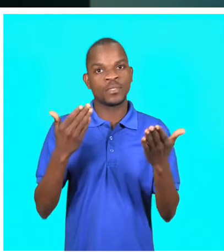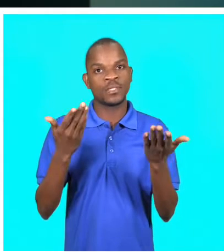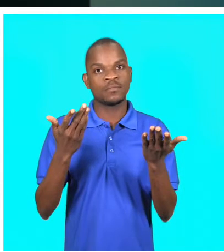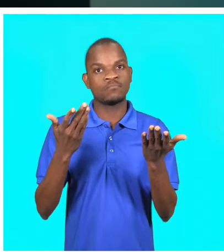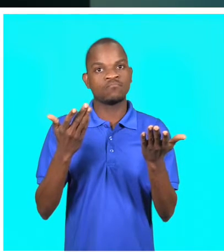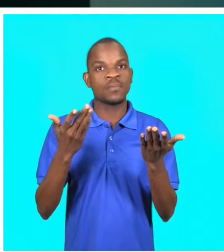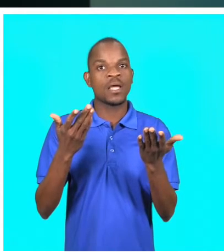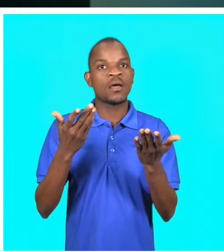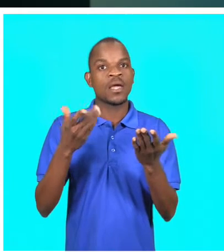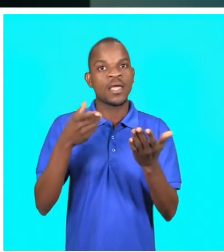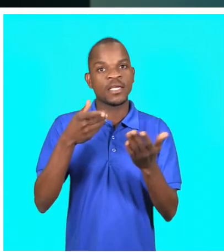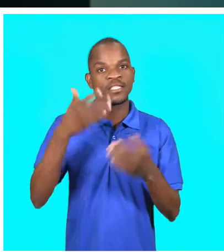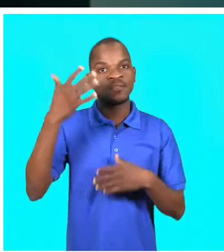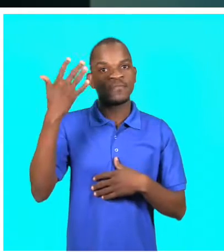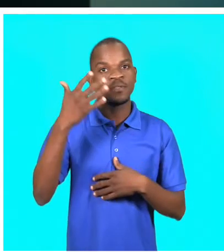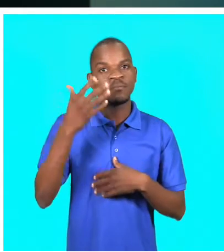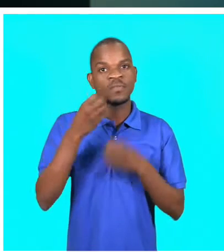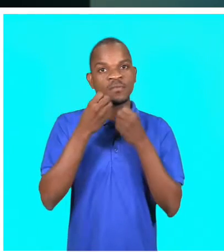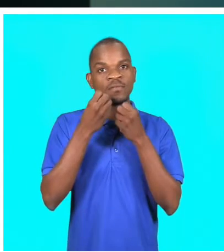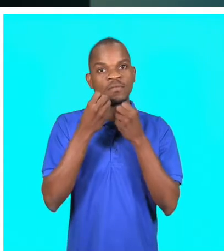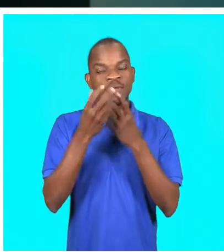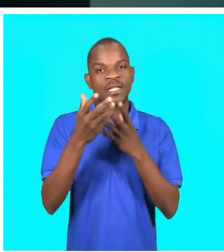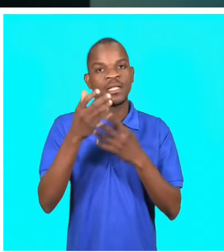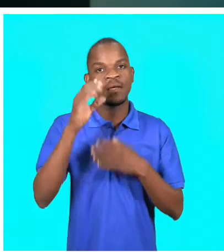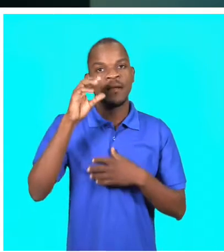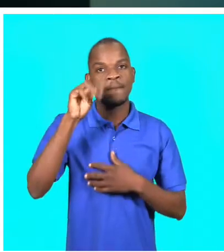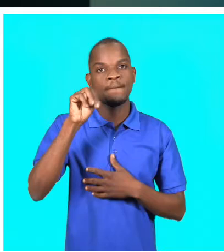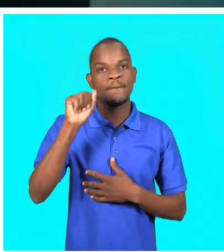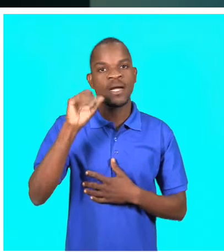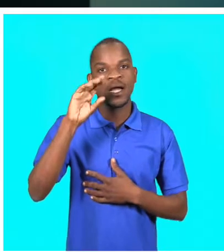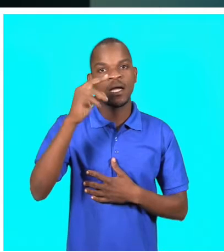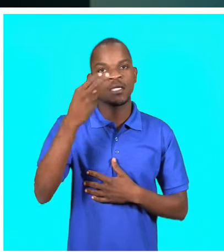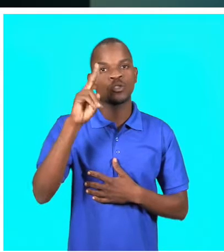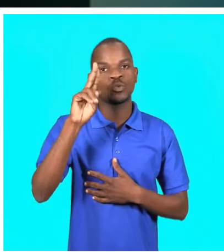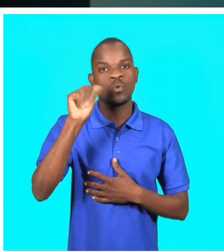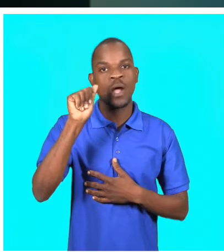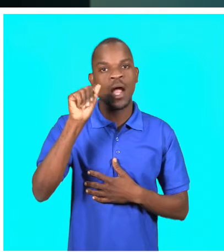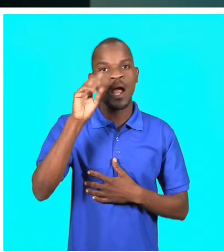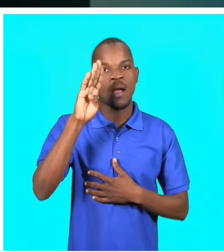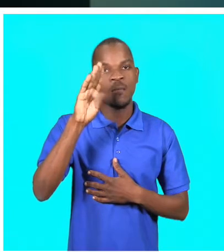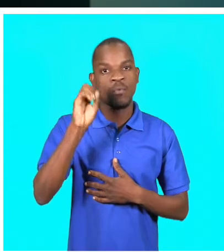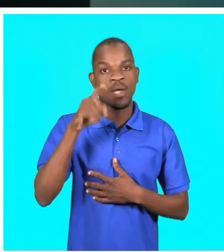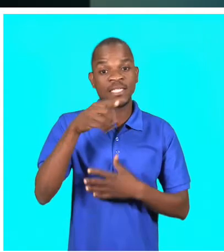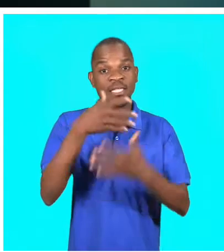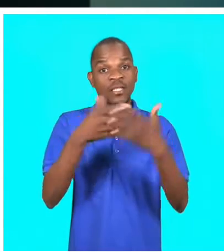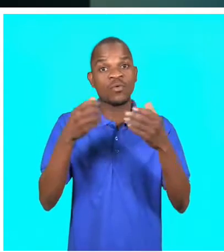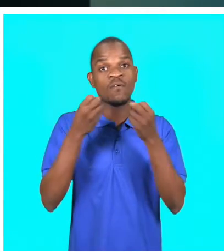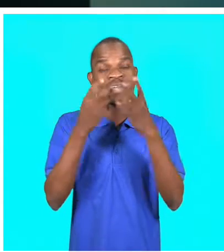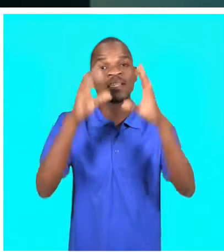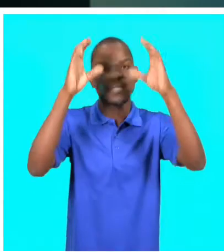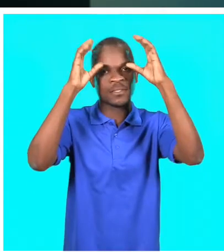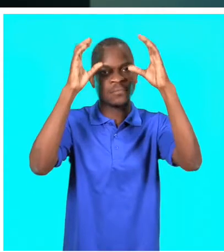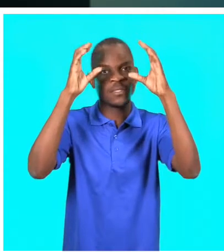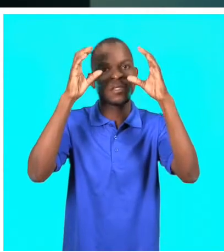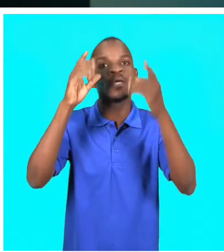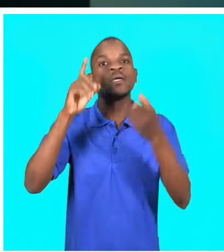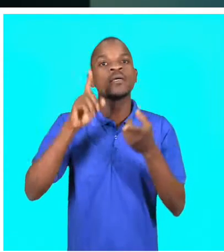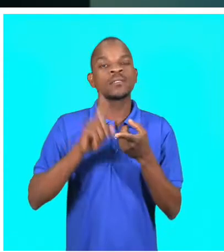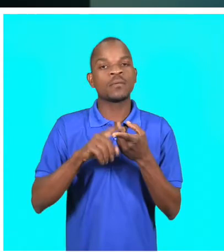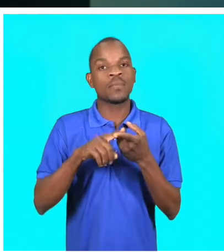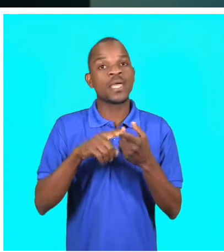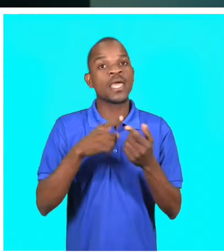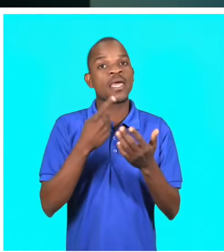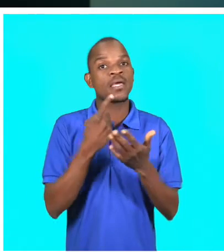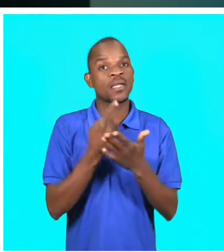havia porque o filme é falado em Machuabo e Machuabo é falado na Zambésia e como tal